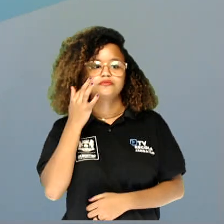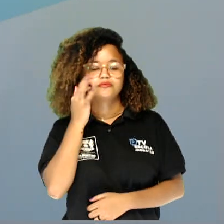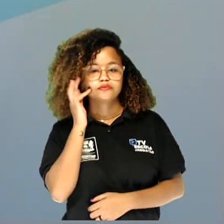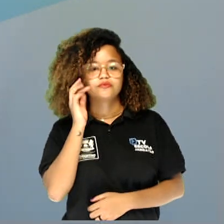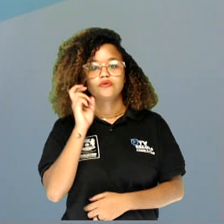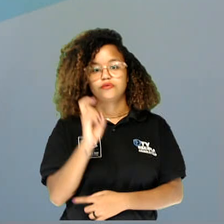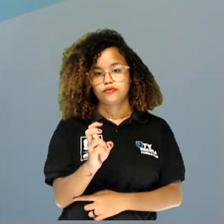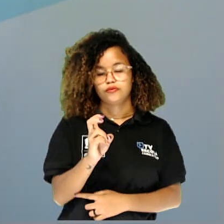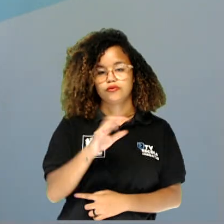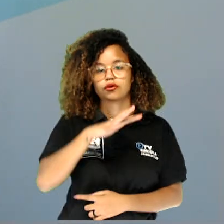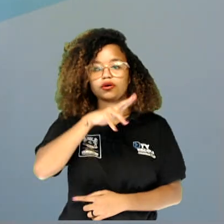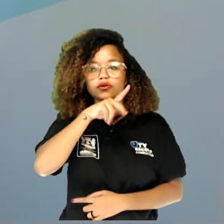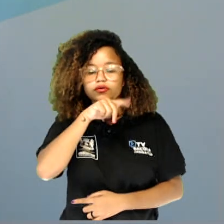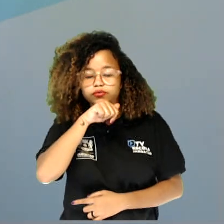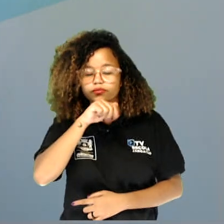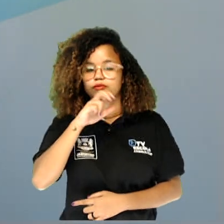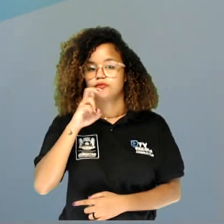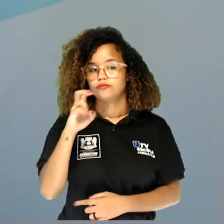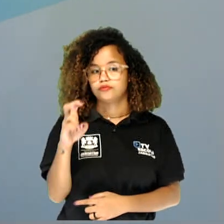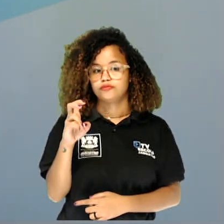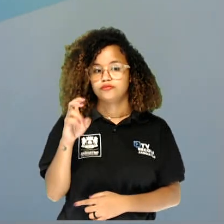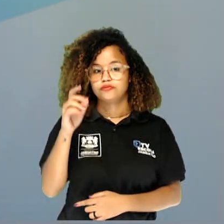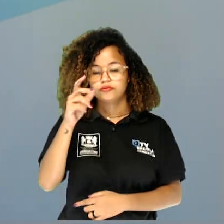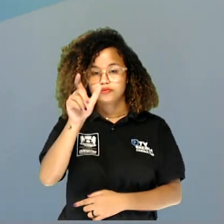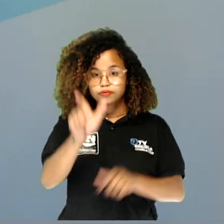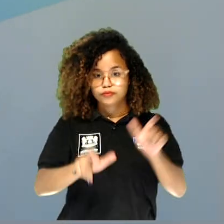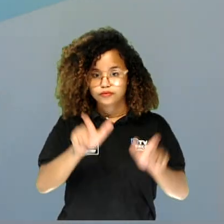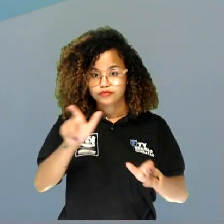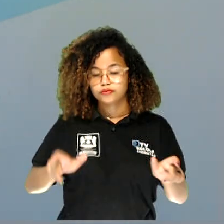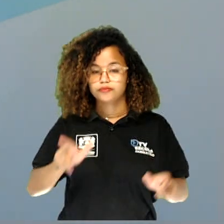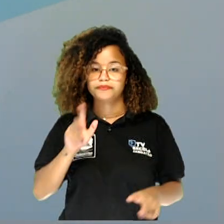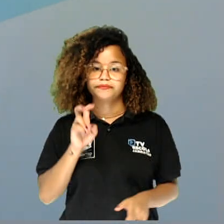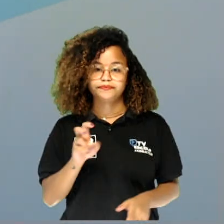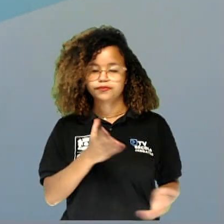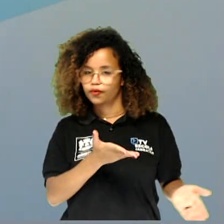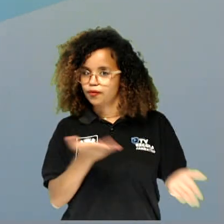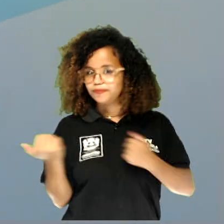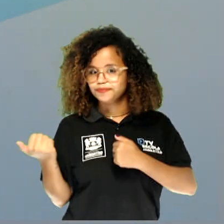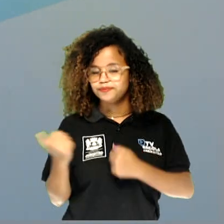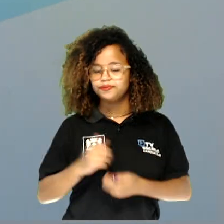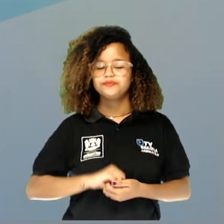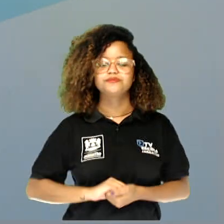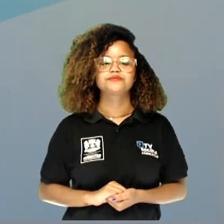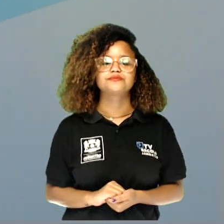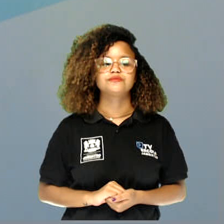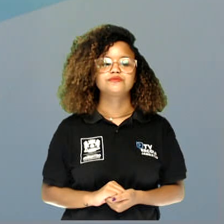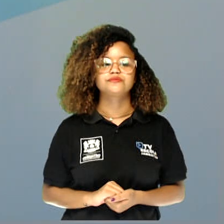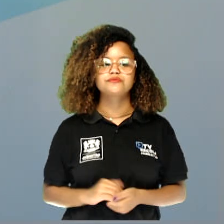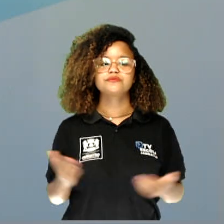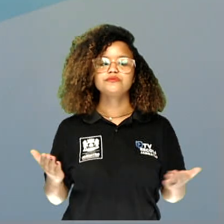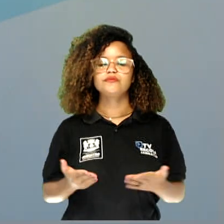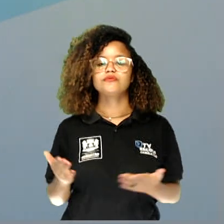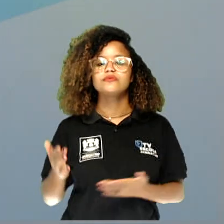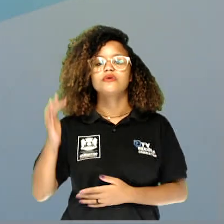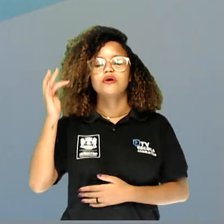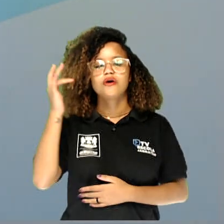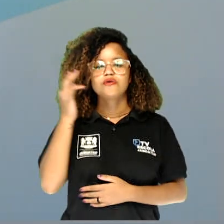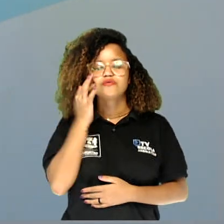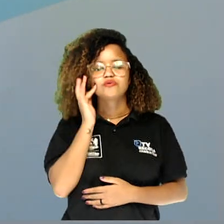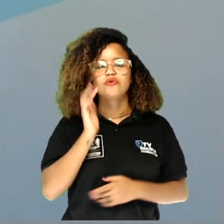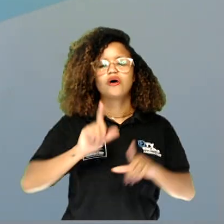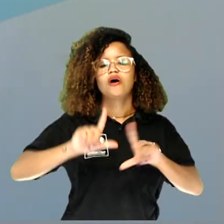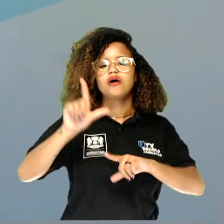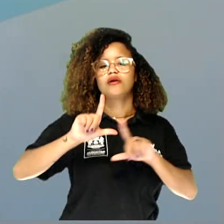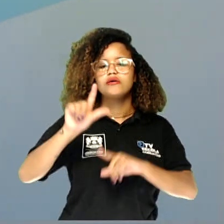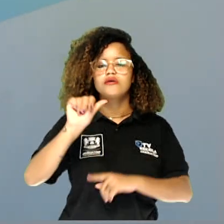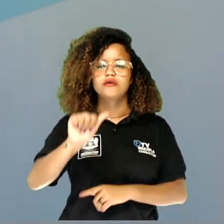5, animal, 5 e pessoa, 5. Vamos lá? Aqui, fruta com a letra